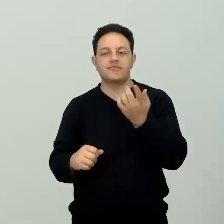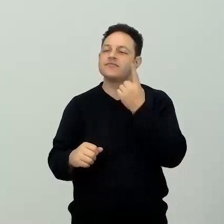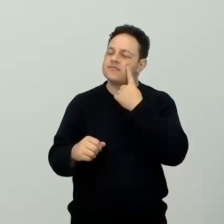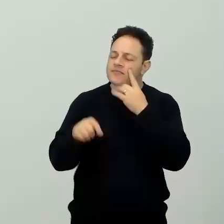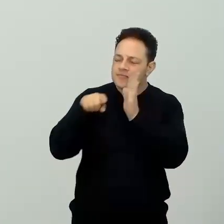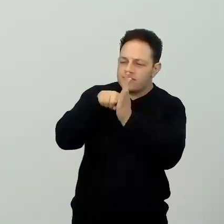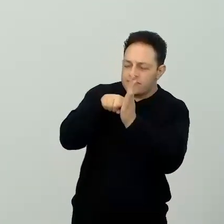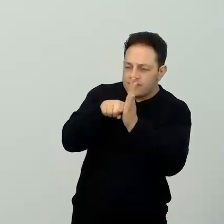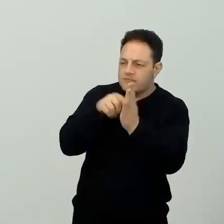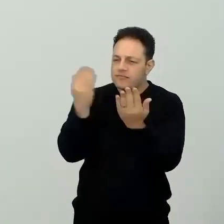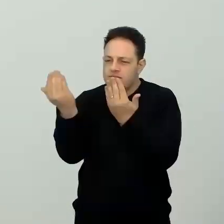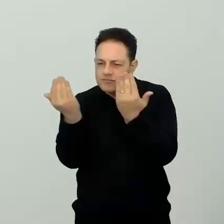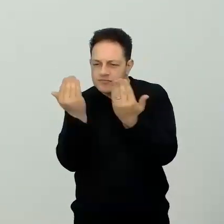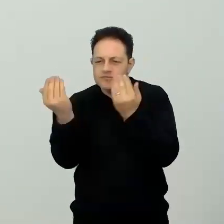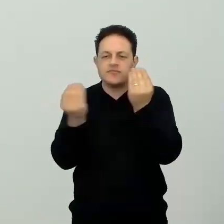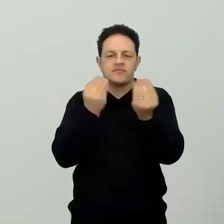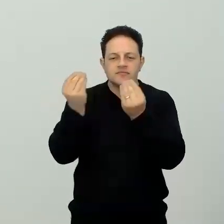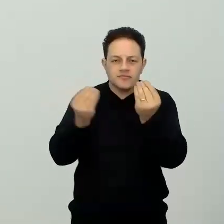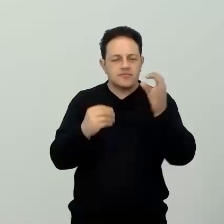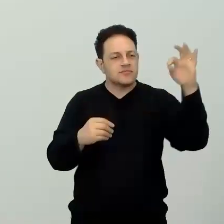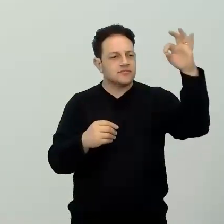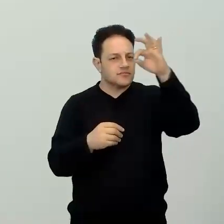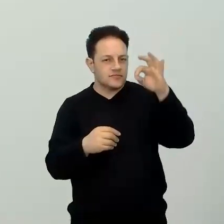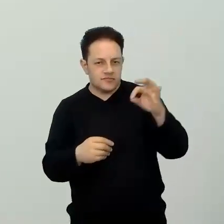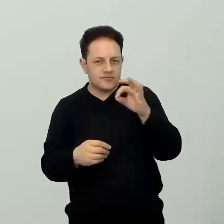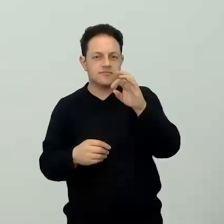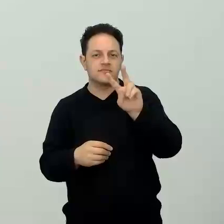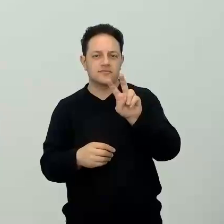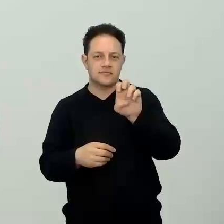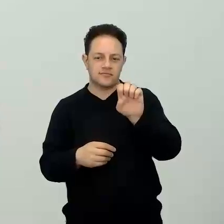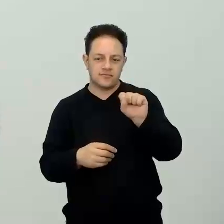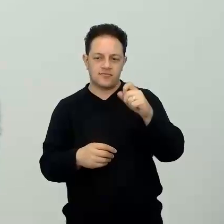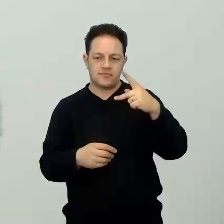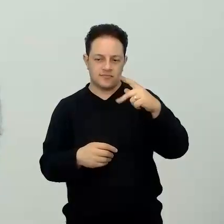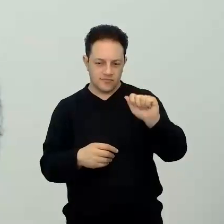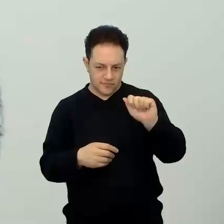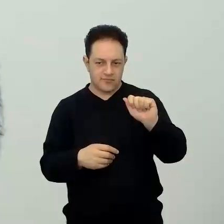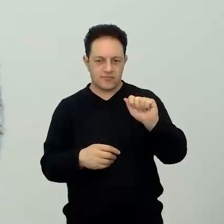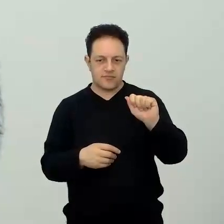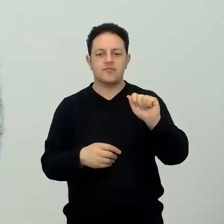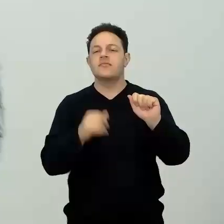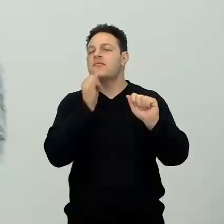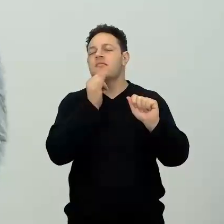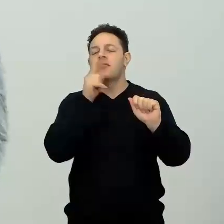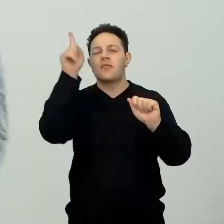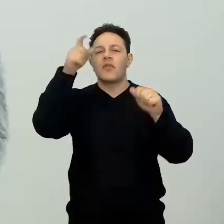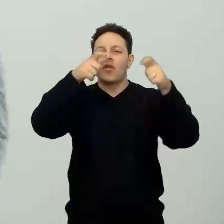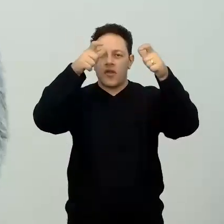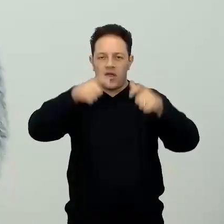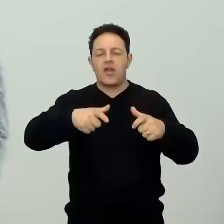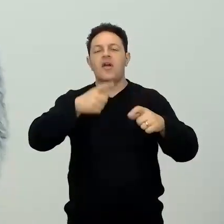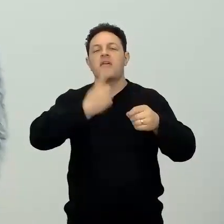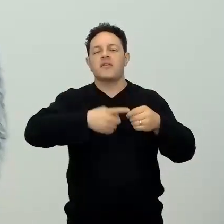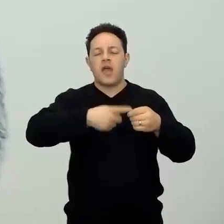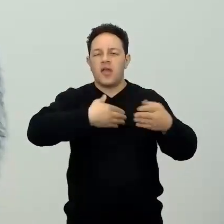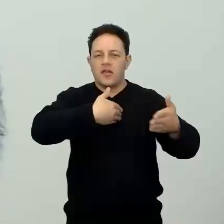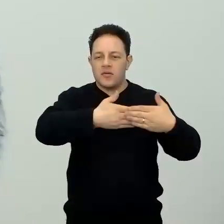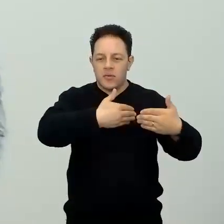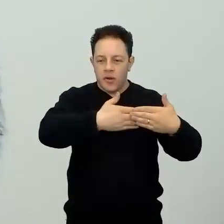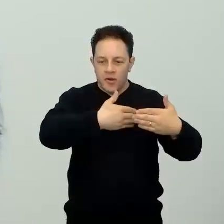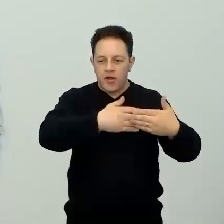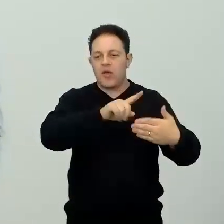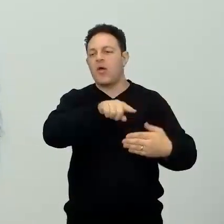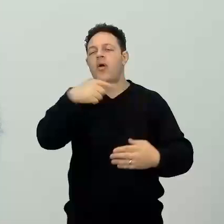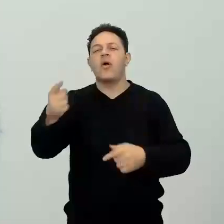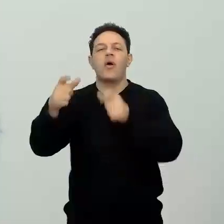relação da vespa, uma vez, por exemplo, numa cidade, por exemplo, Ribeirão Preto, a outra em